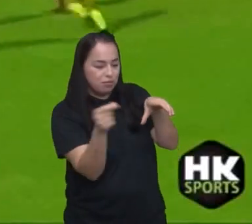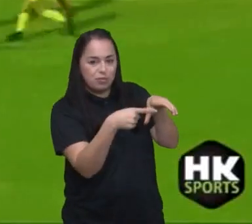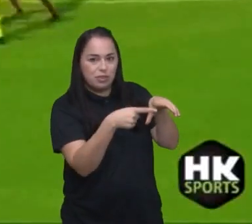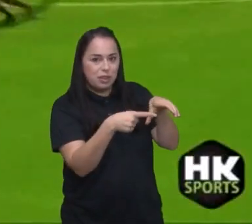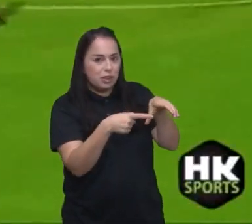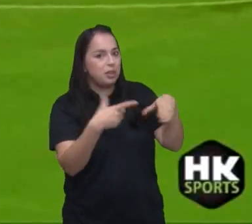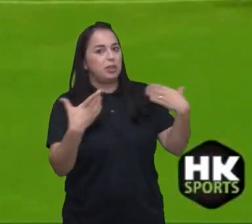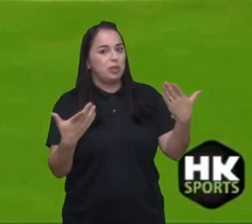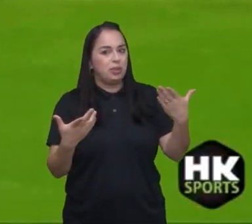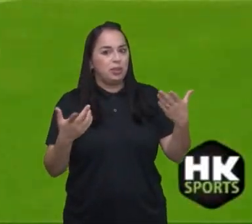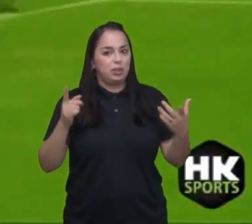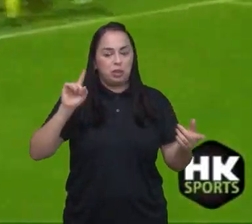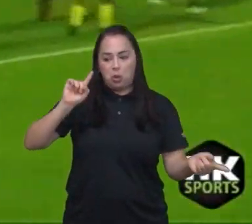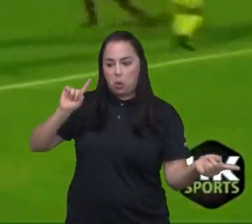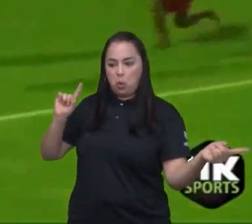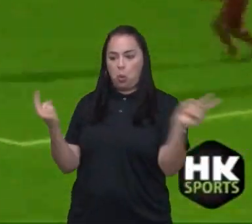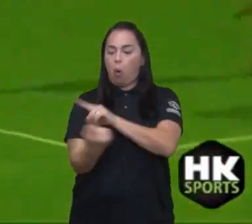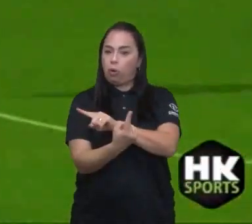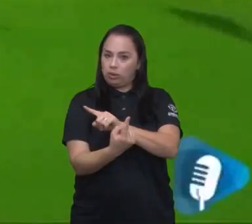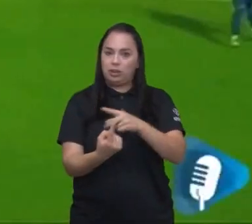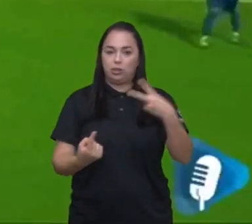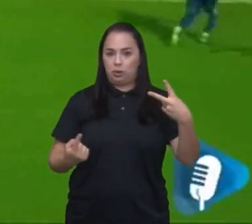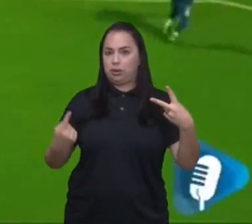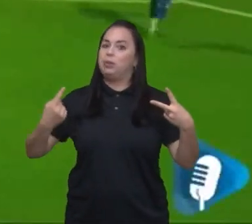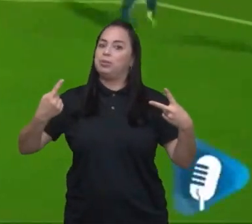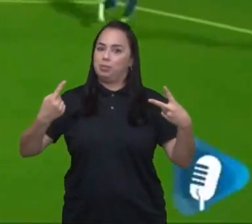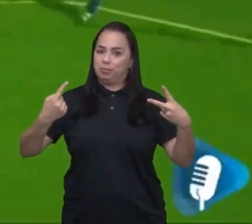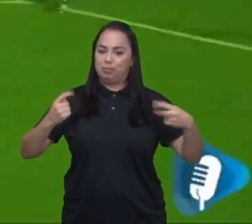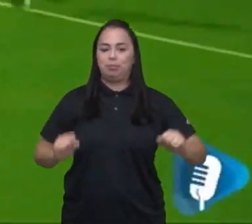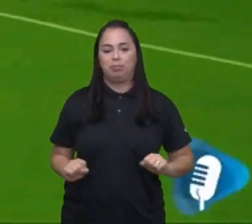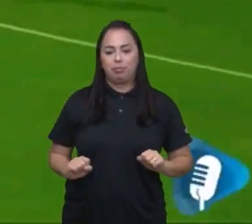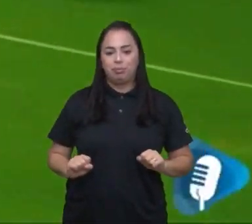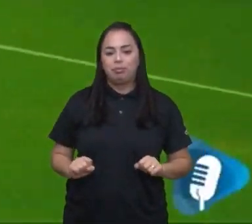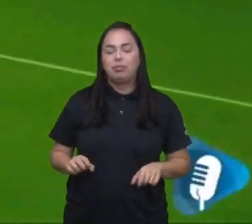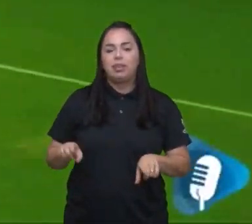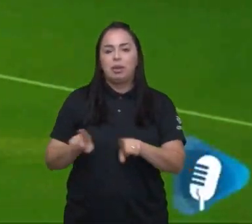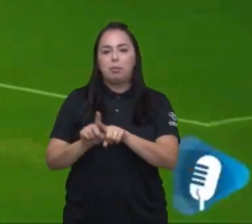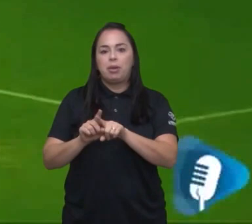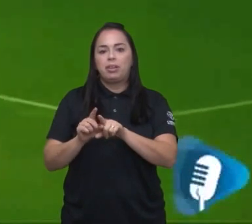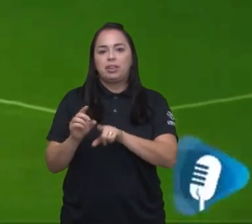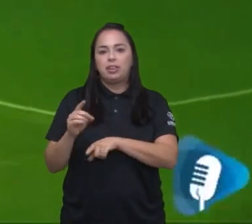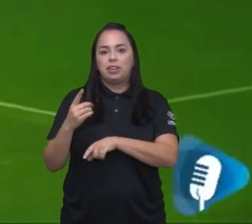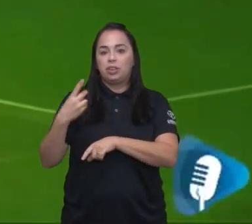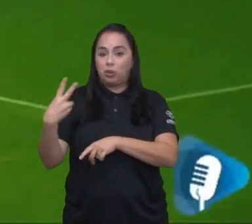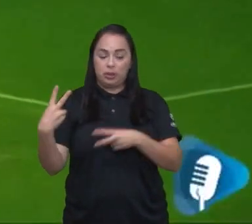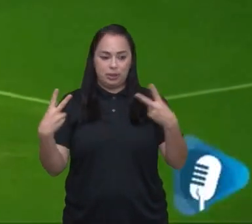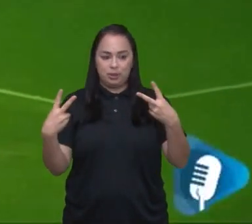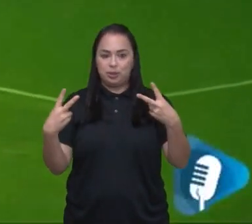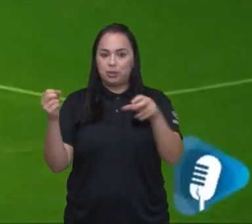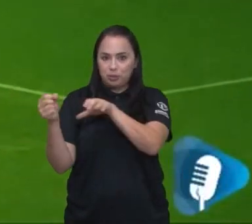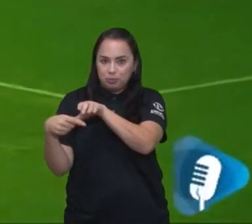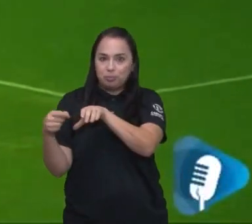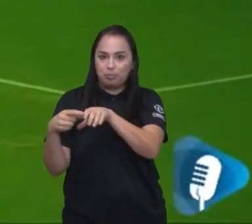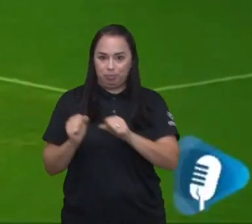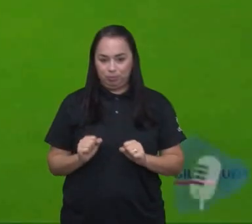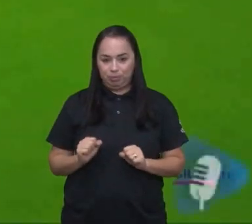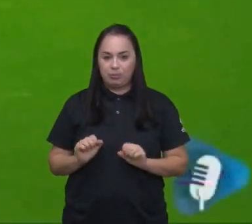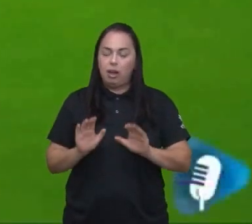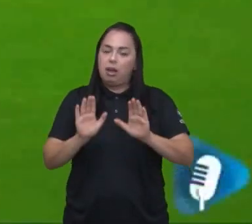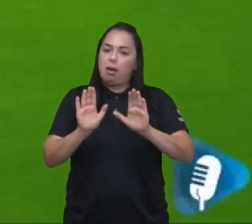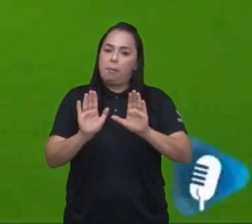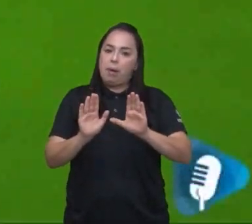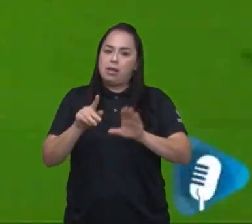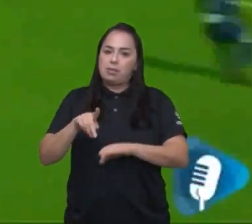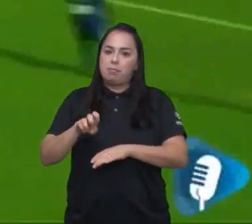o Capivariano virou a partida para 2-1. O Wellington empatou o jogo 2-2.